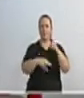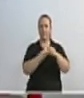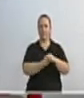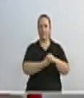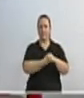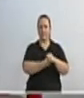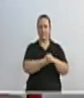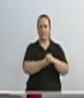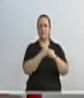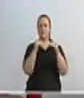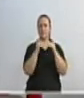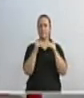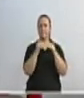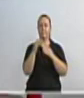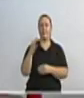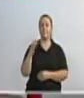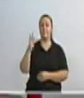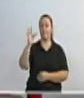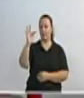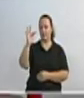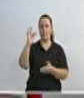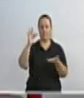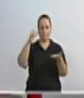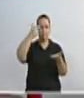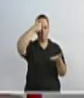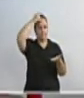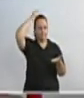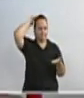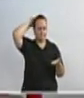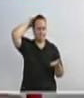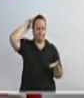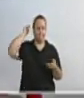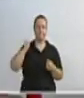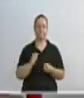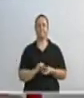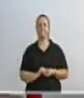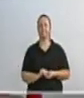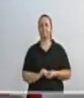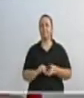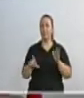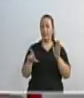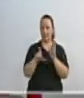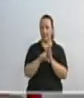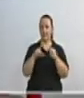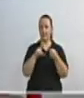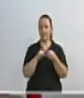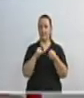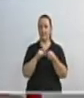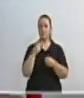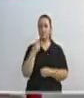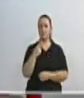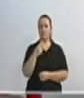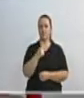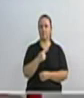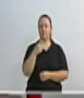Adriano. E nessa lei, diz o seguinte, no artigo 274, eu vou